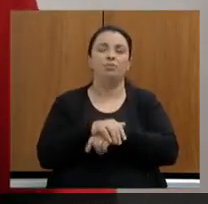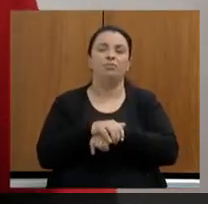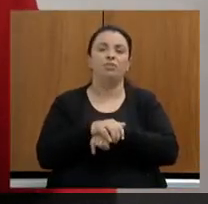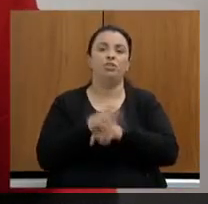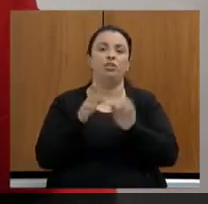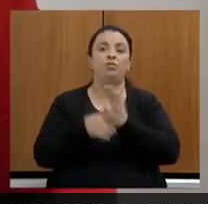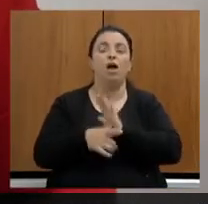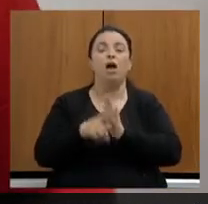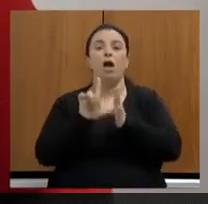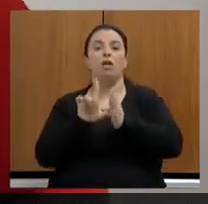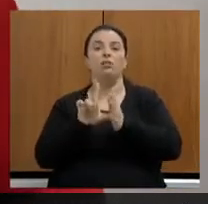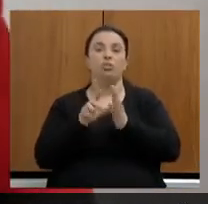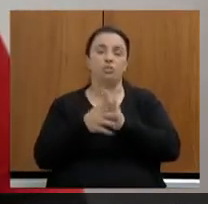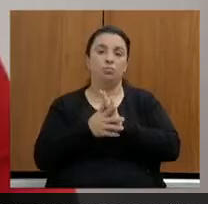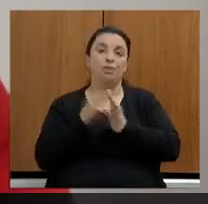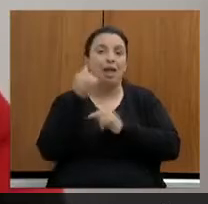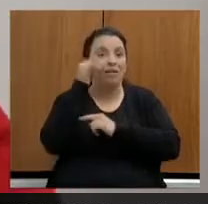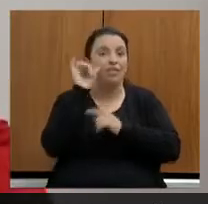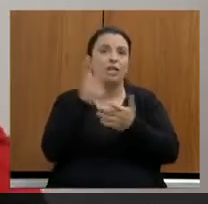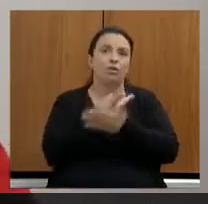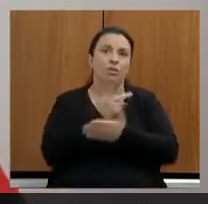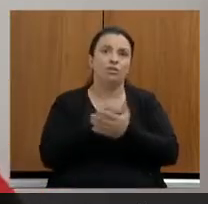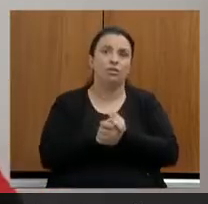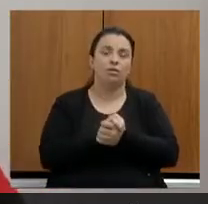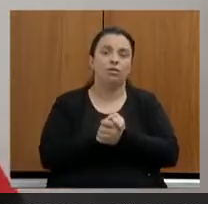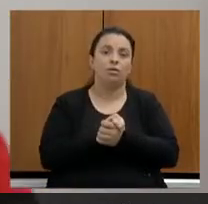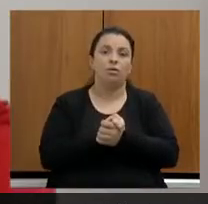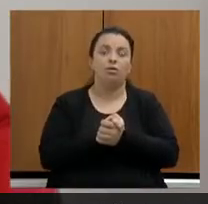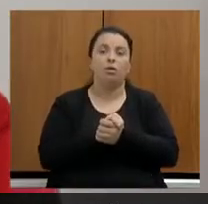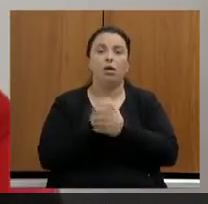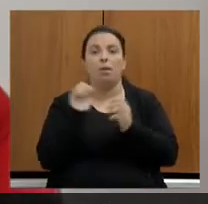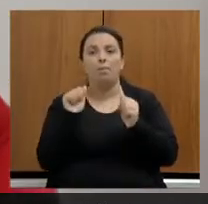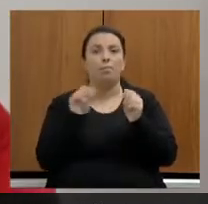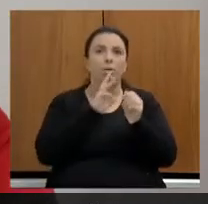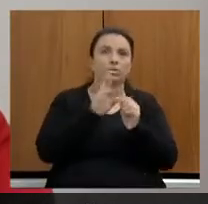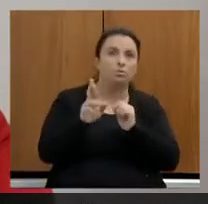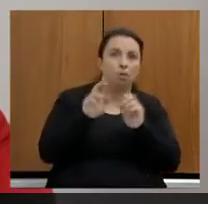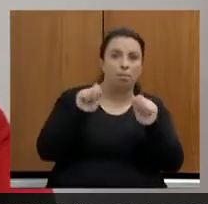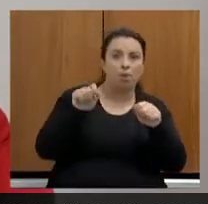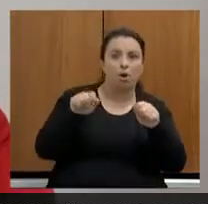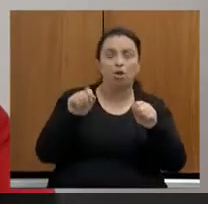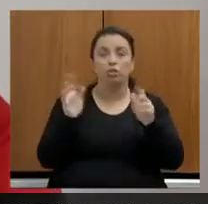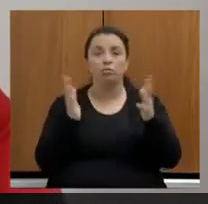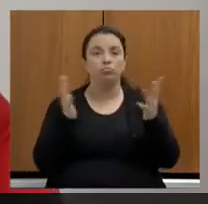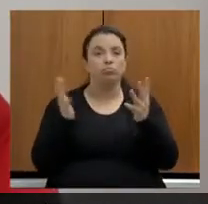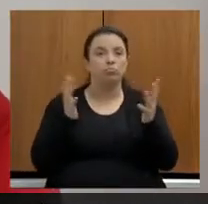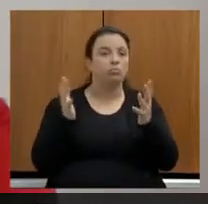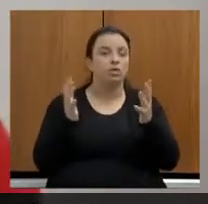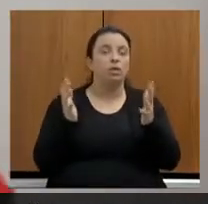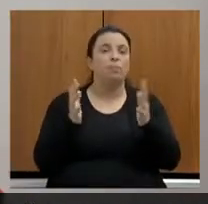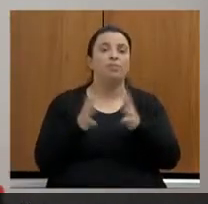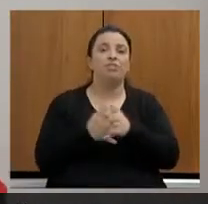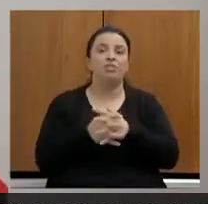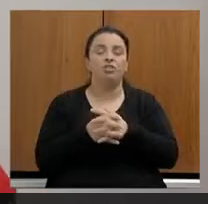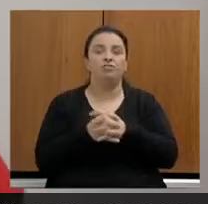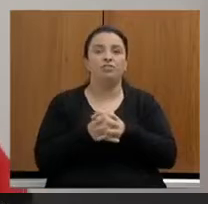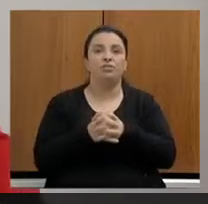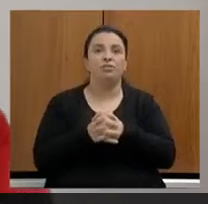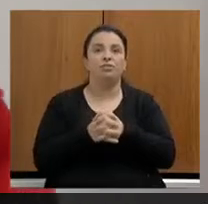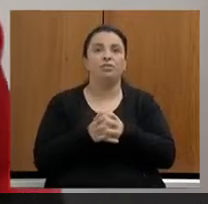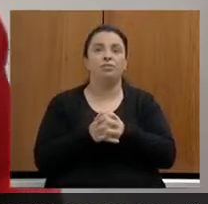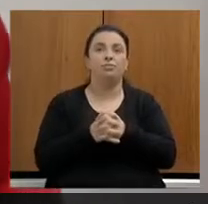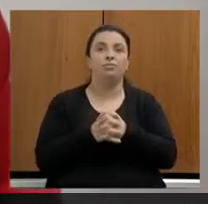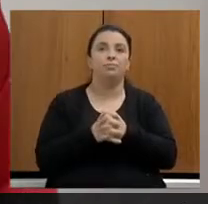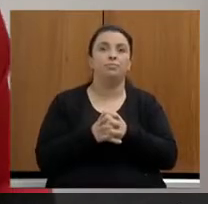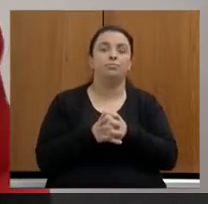e não pode não é só uma pergunta eu faço se ele quiser se você deixar eu passo a